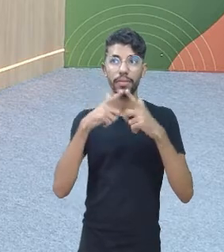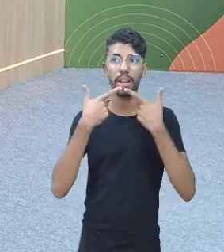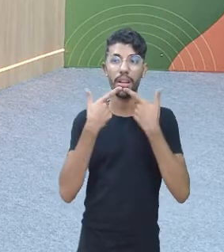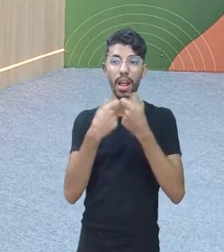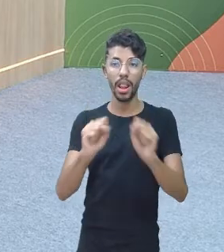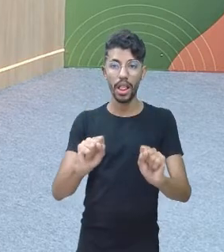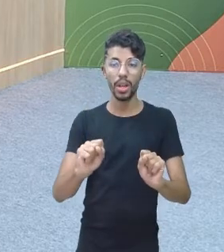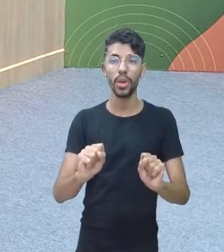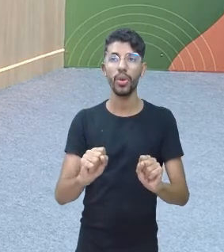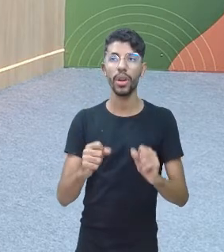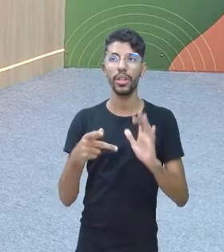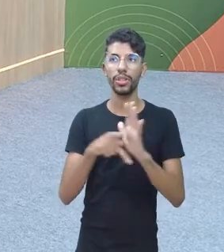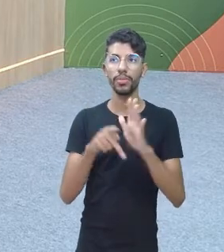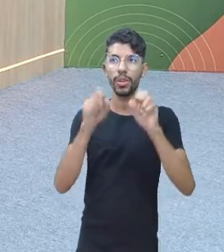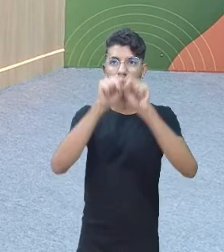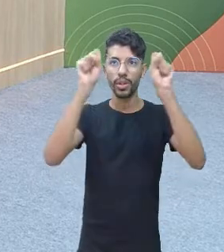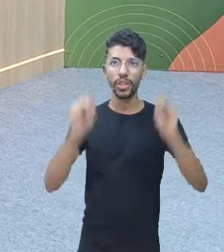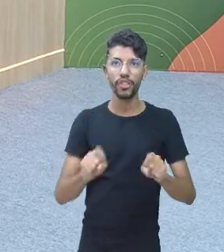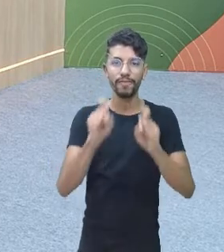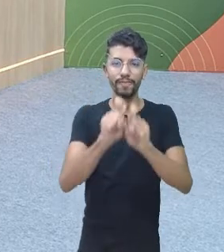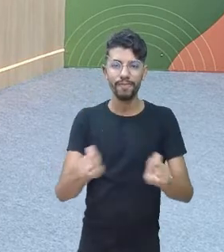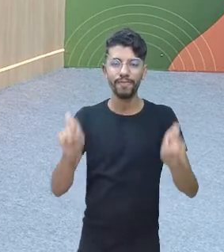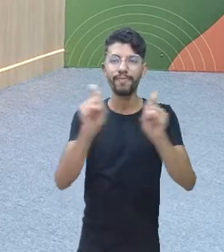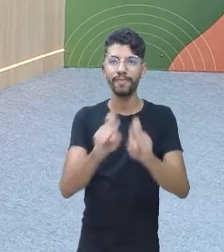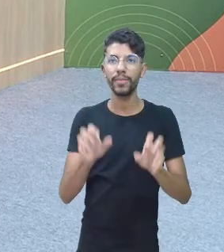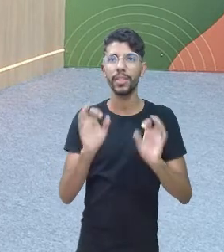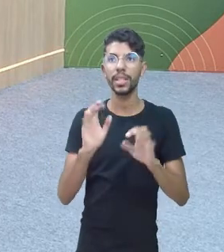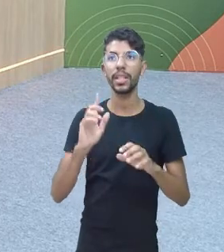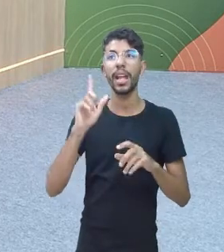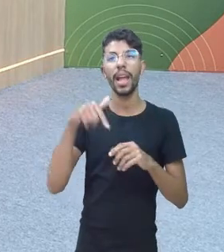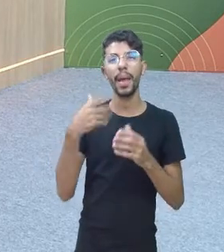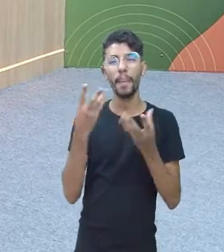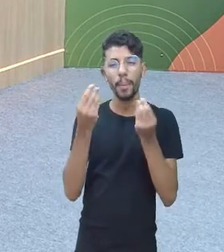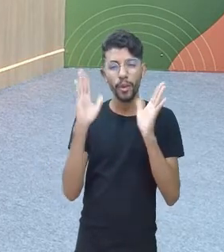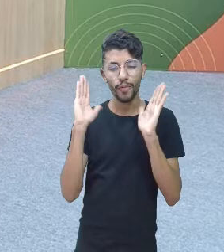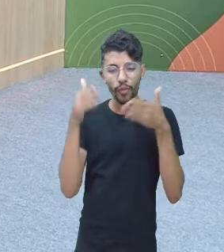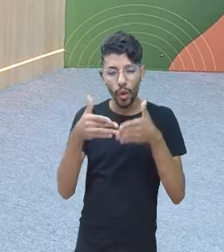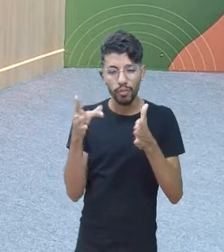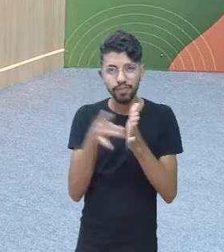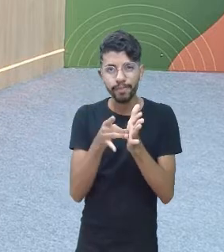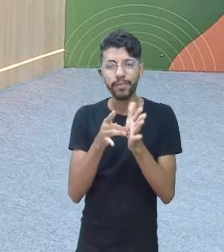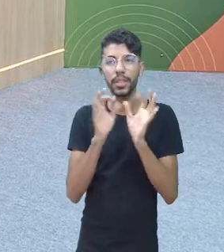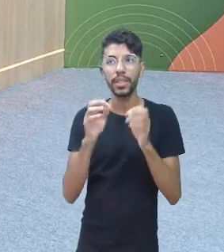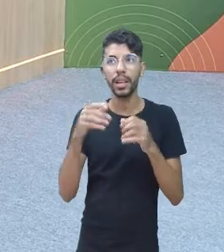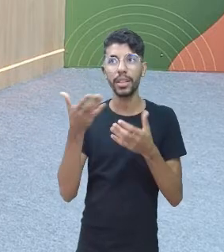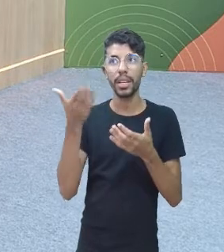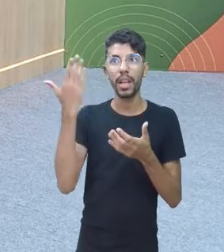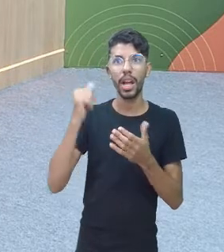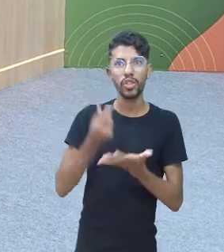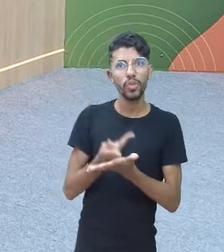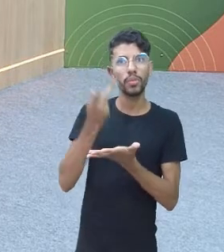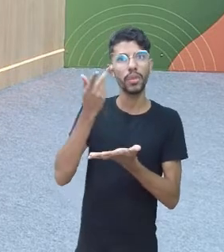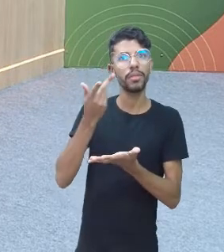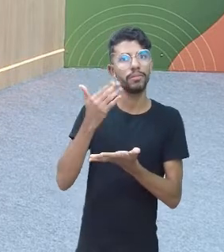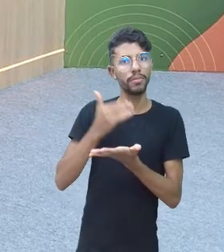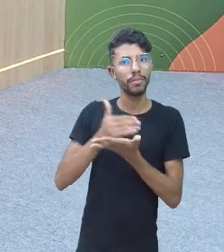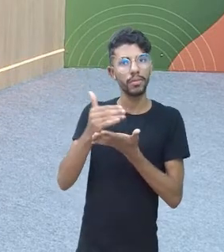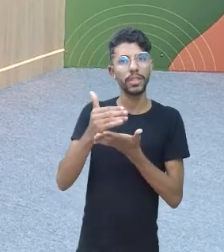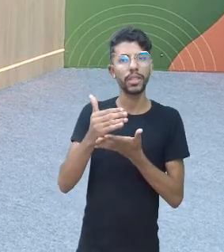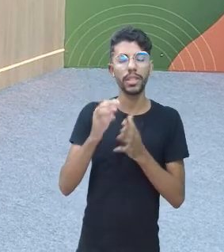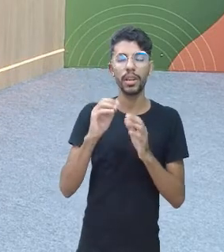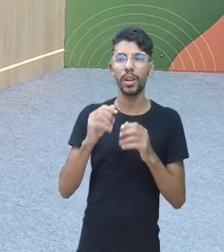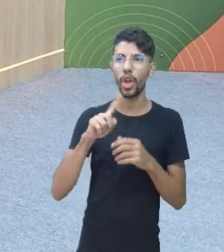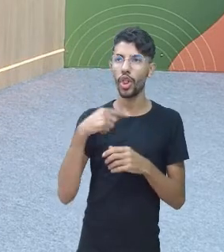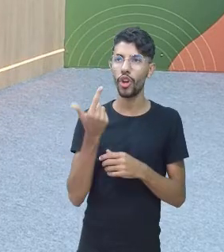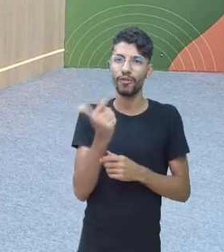linguagem dos hardware também, que é o próprio computador, é muito específico, né? E quando surgiu, a gente não era acostumado a